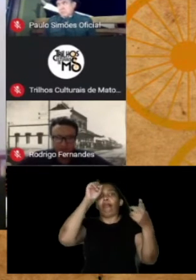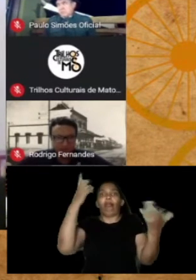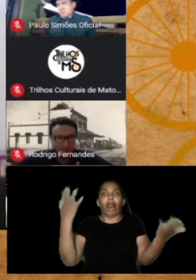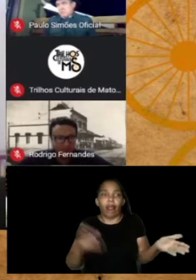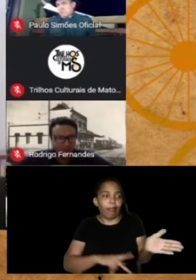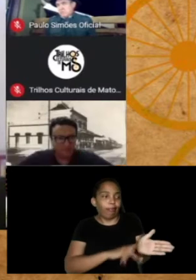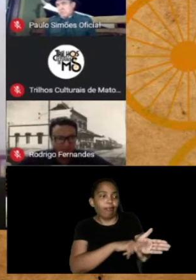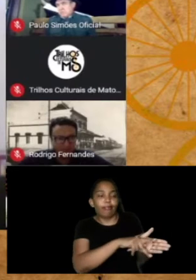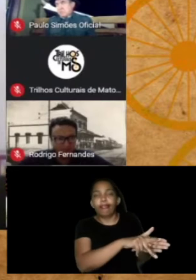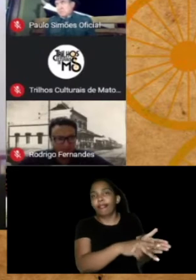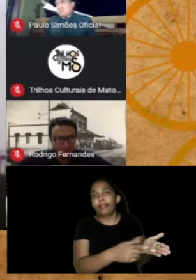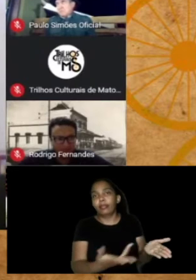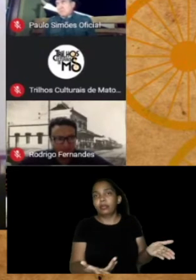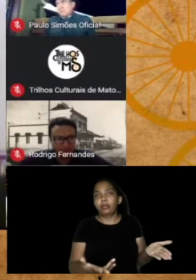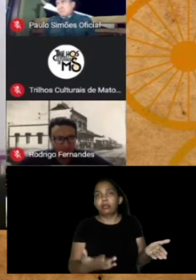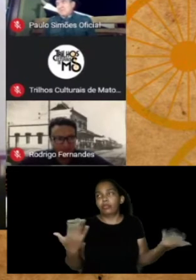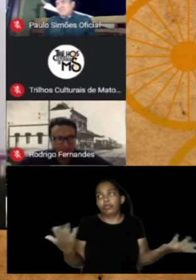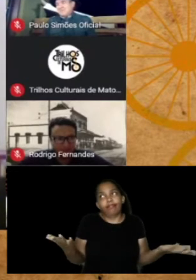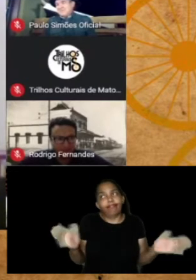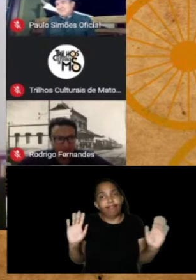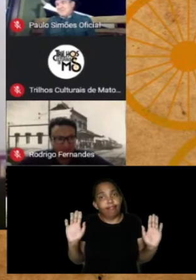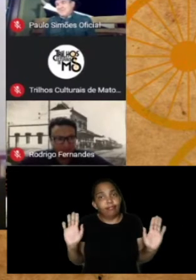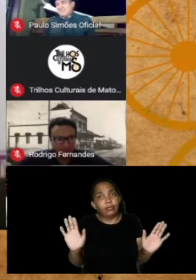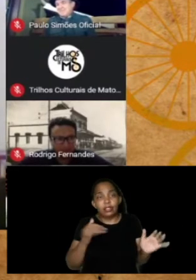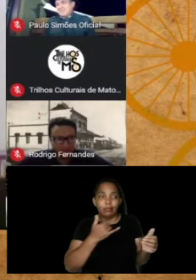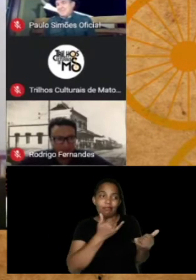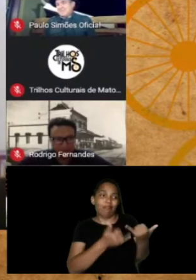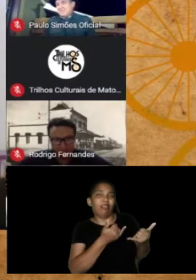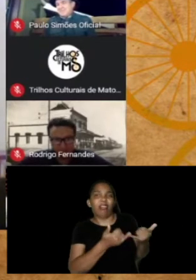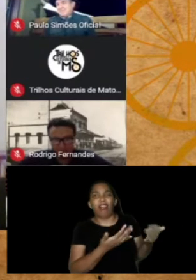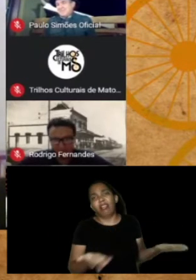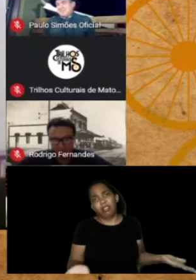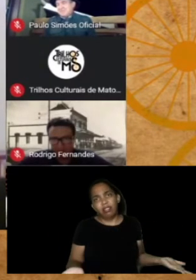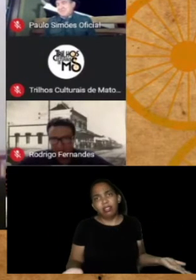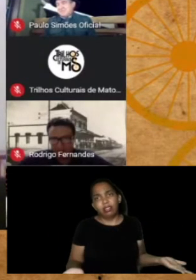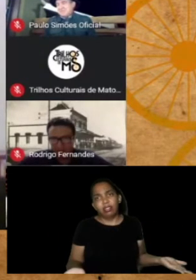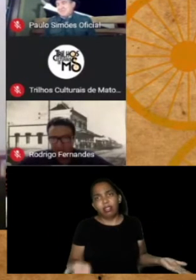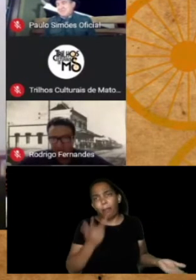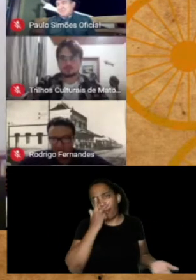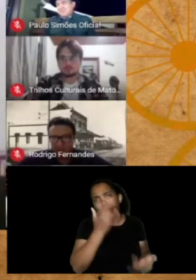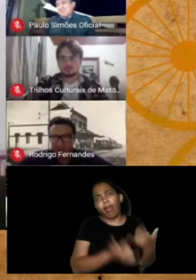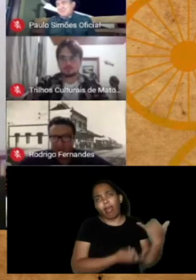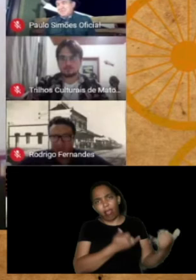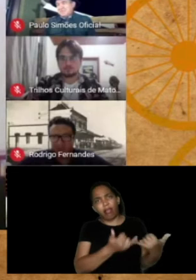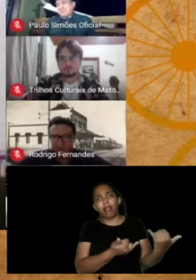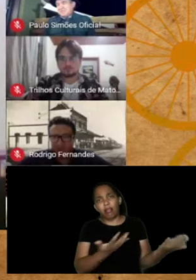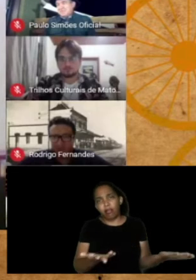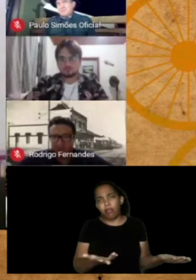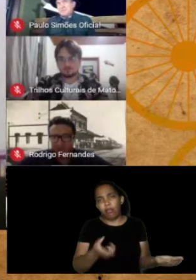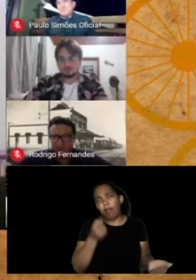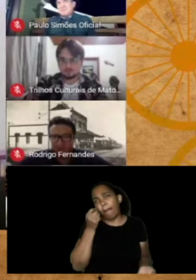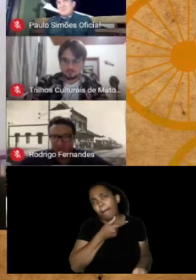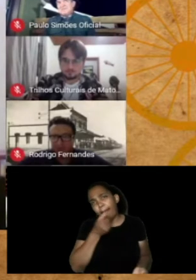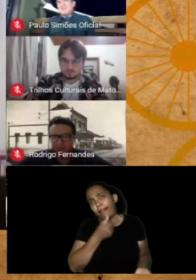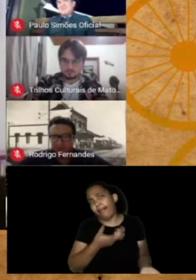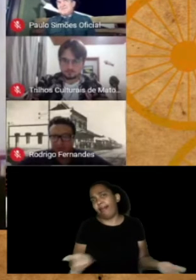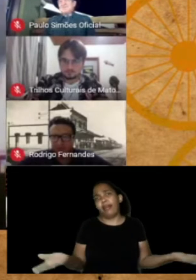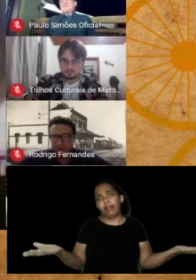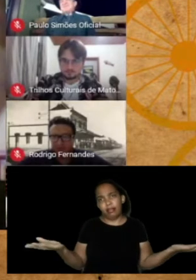do Pantanal eu falo que de brincadeirinha, né? Aquilo foi uma piada de um mau gosto.